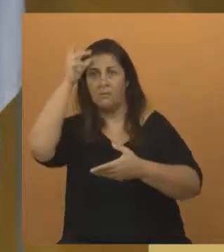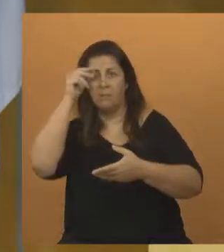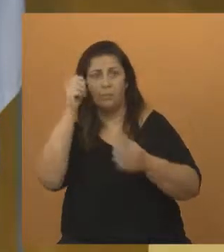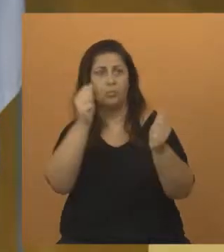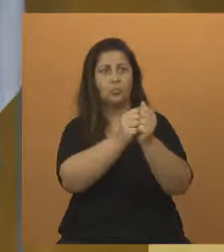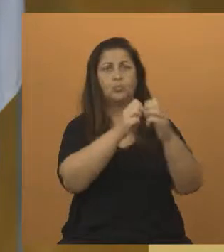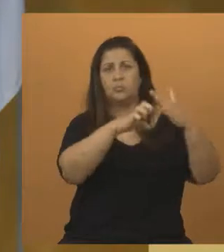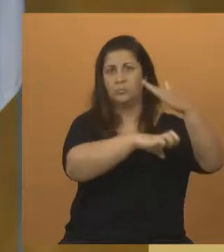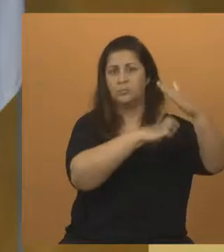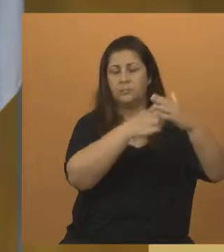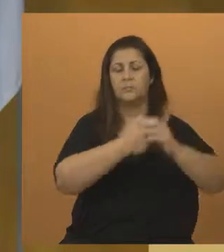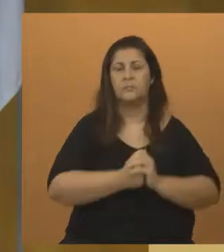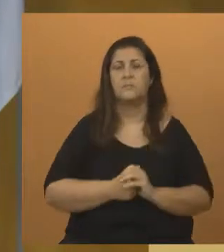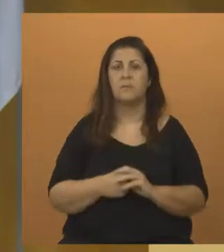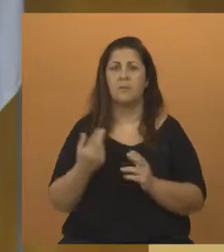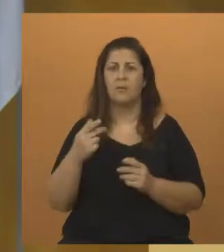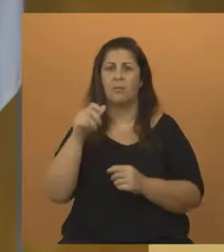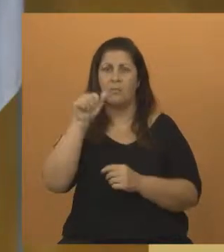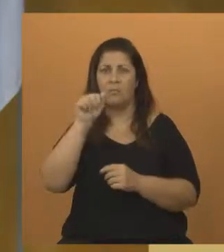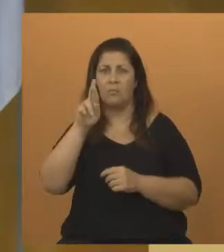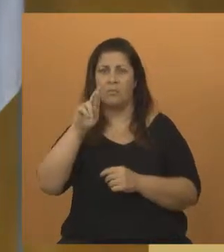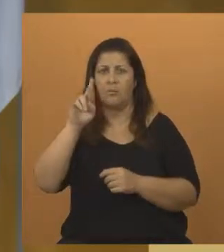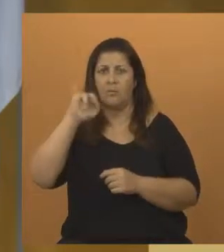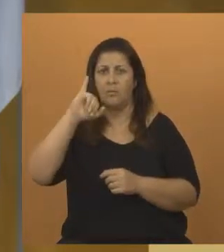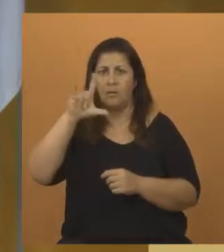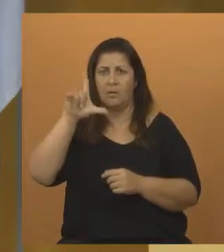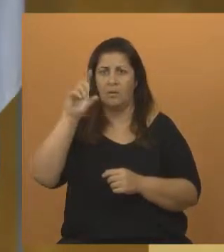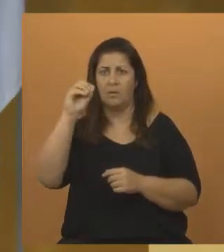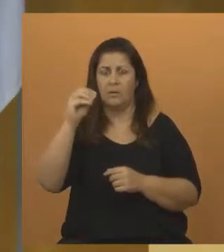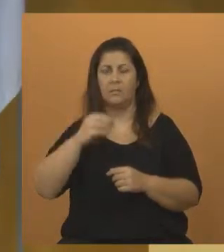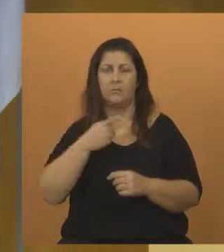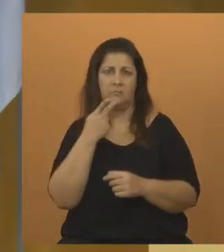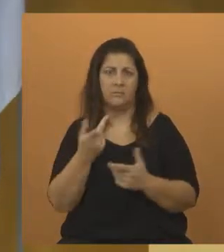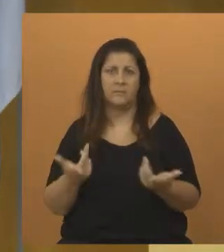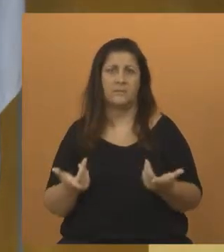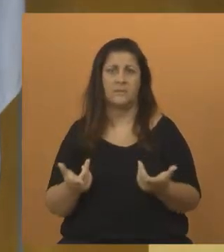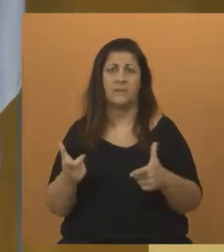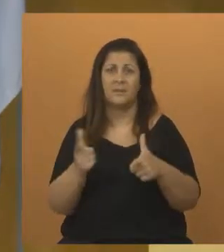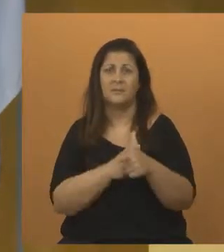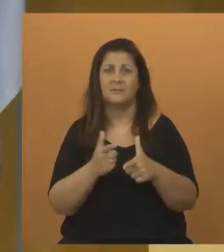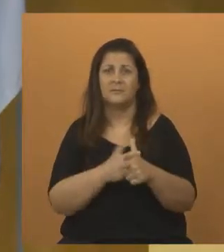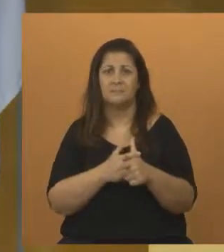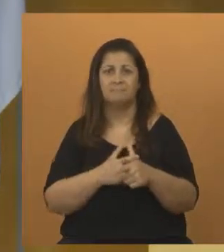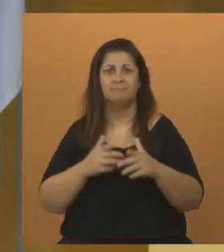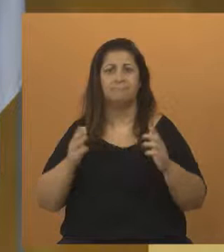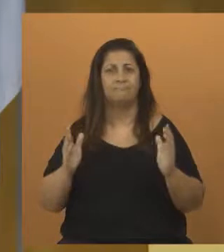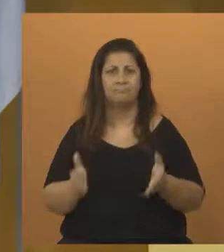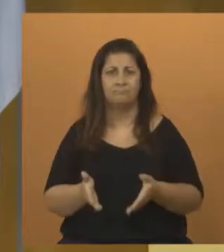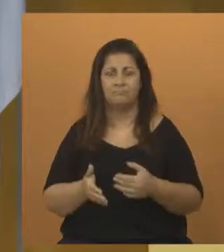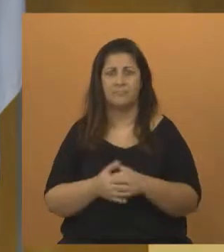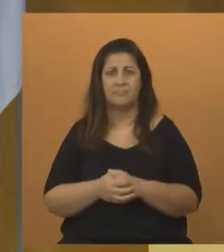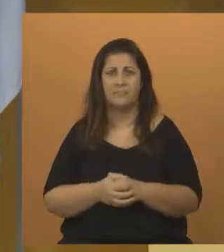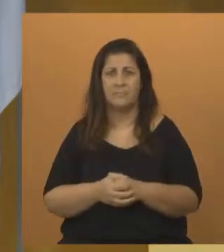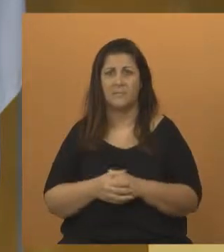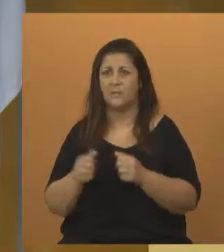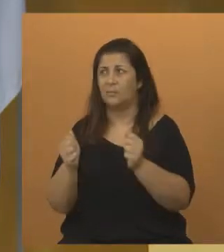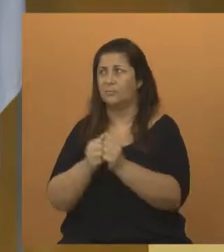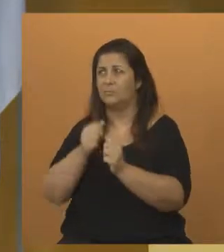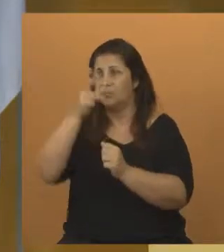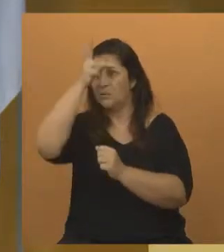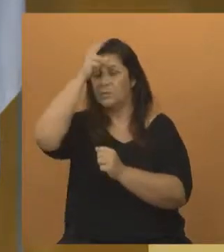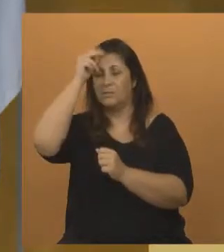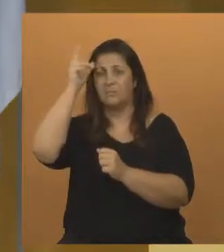bem mencionou aqui o vereador Arildo, as dívidas hoje que esses clubes possuem com a prefeitura são